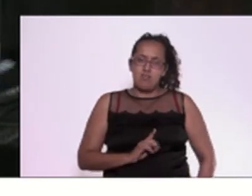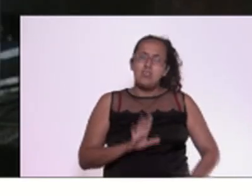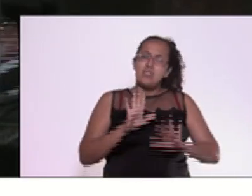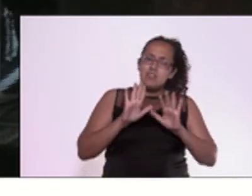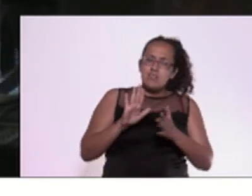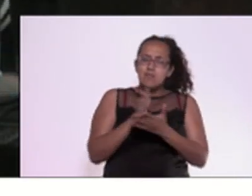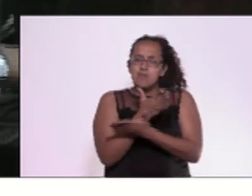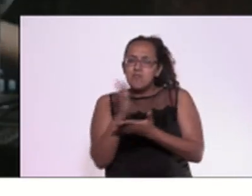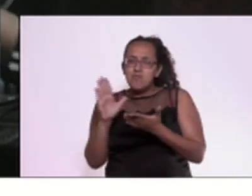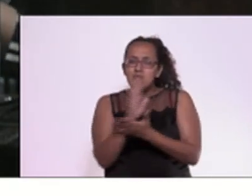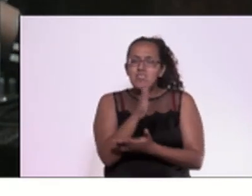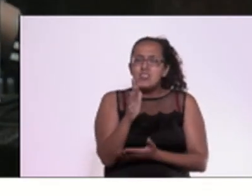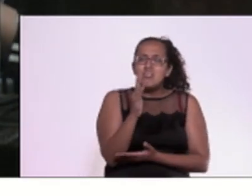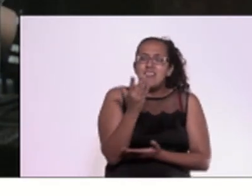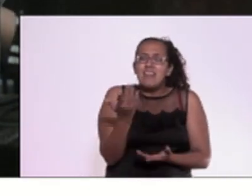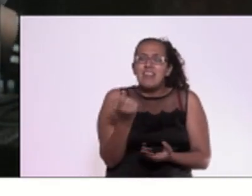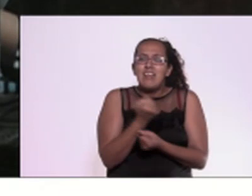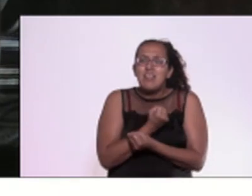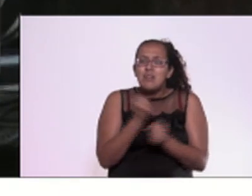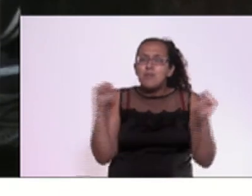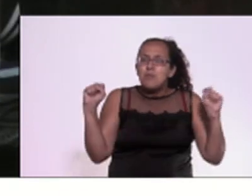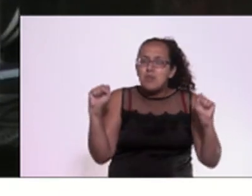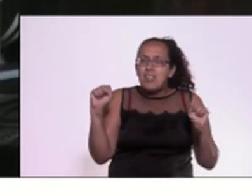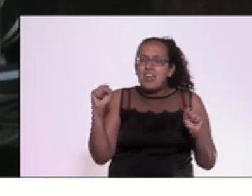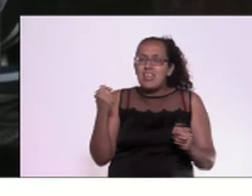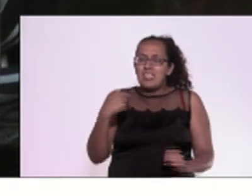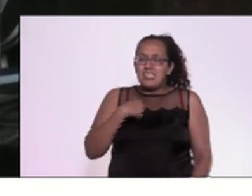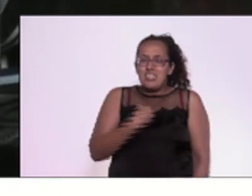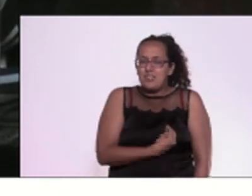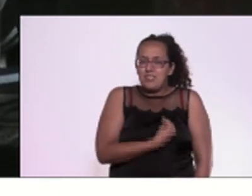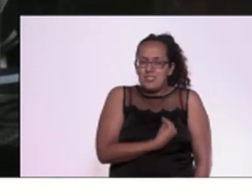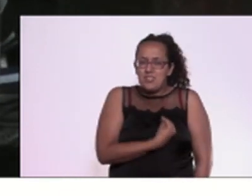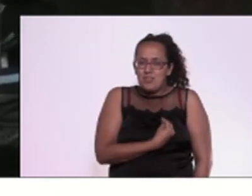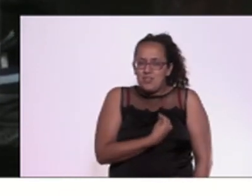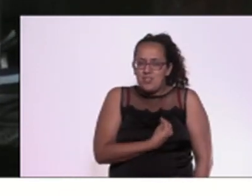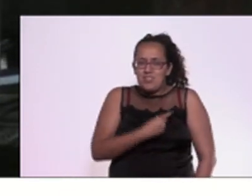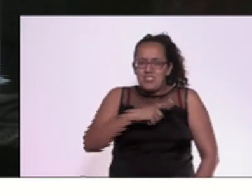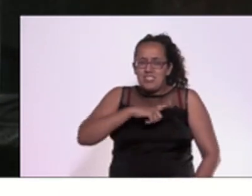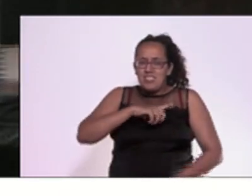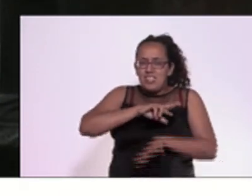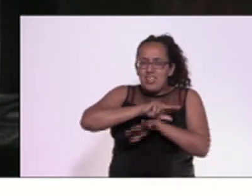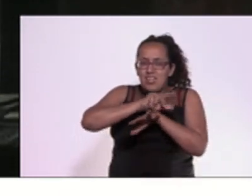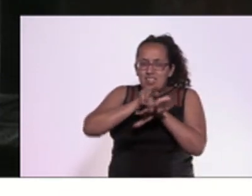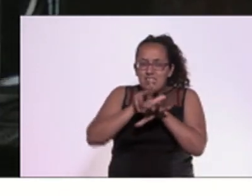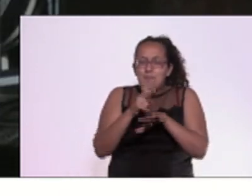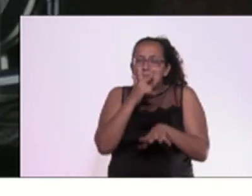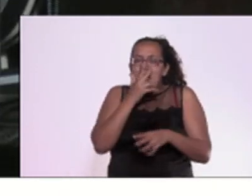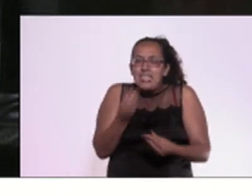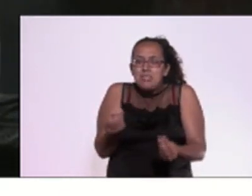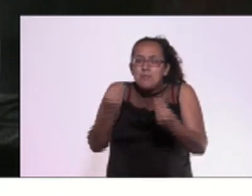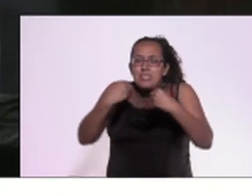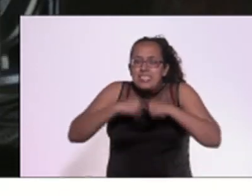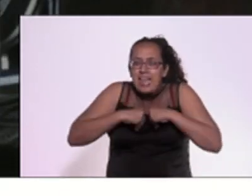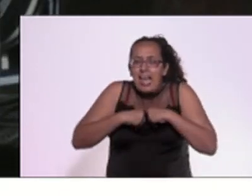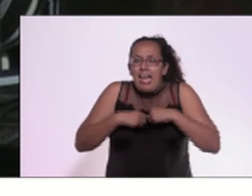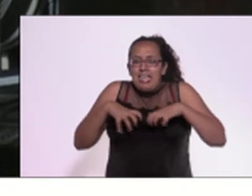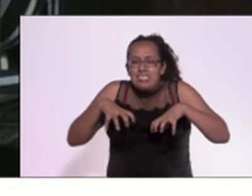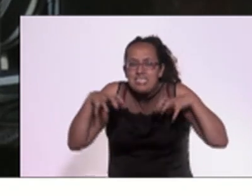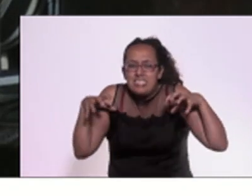Minha netinha não está aqui hoje, então vou poder fazer isso, vou tirar o óculos. Porque quando eu fico sem óculos, ela fala assim, põe o óculos,